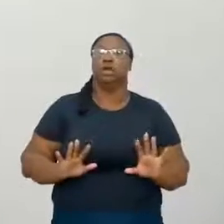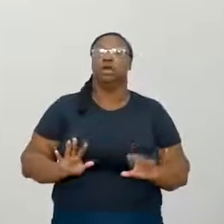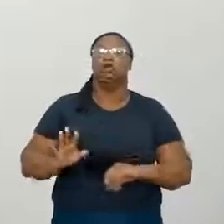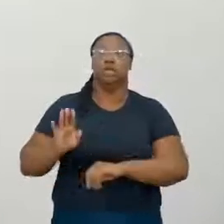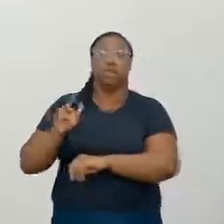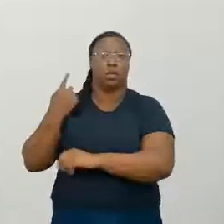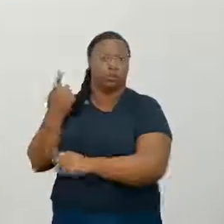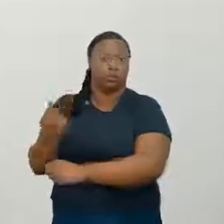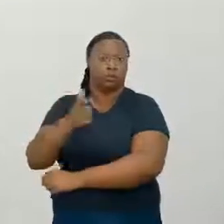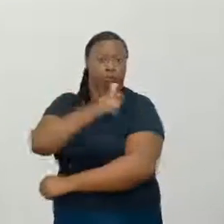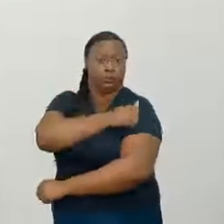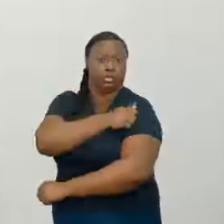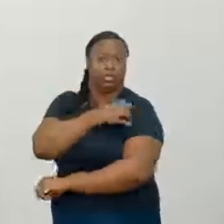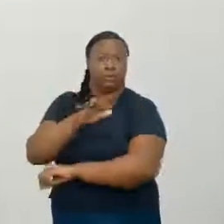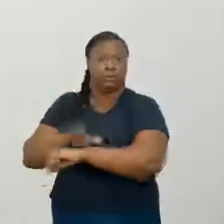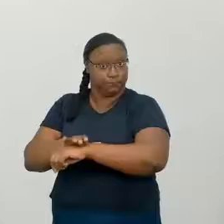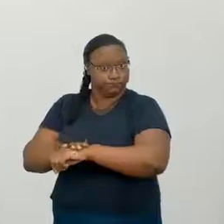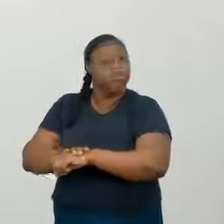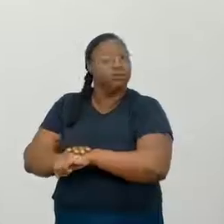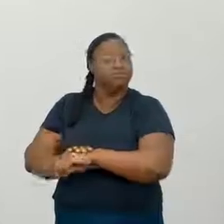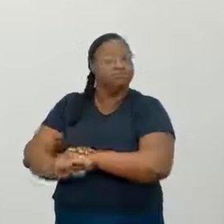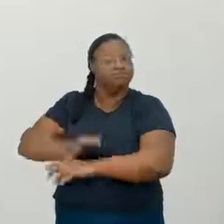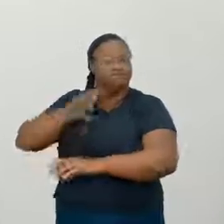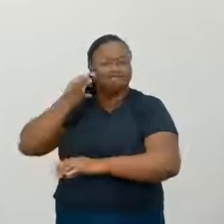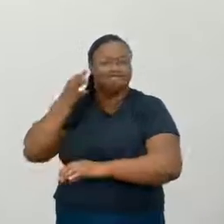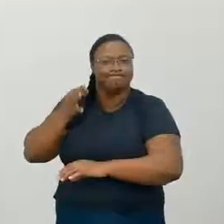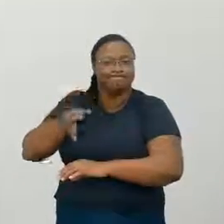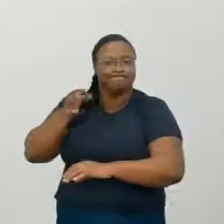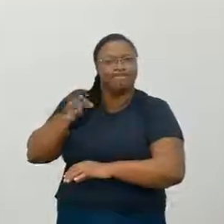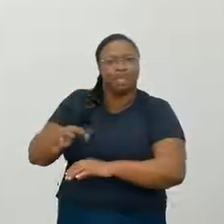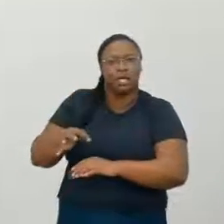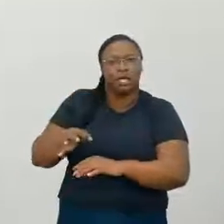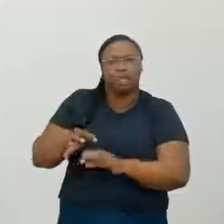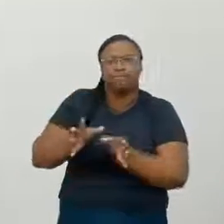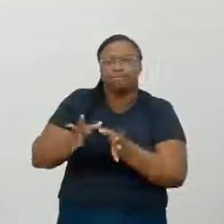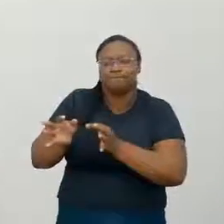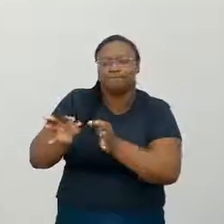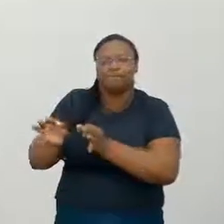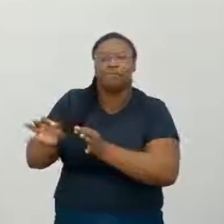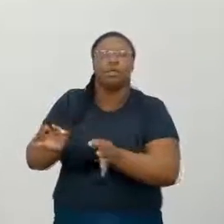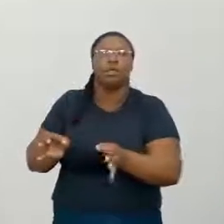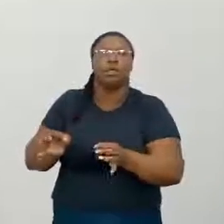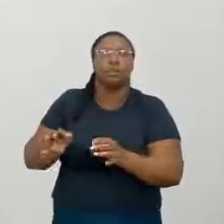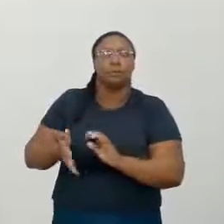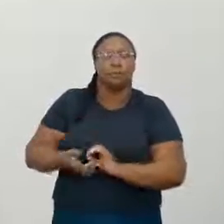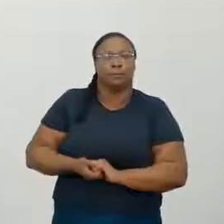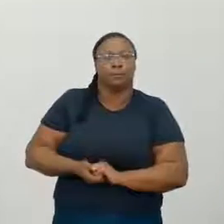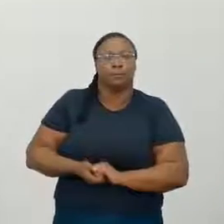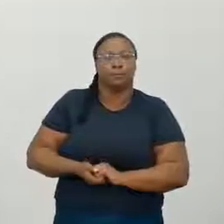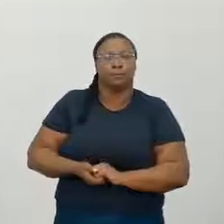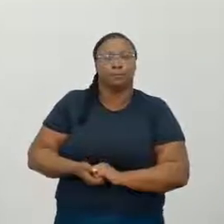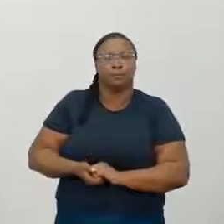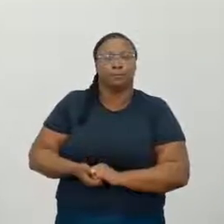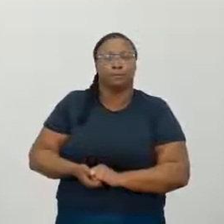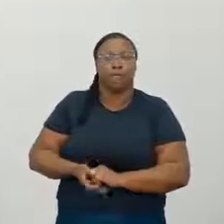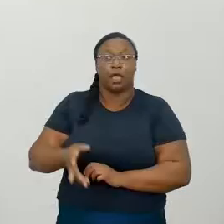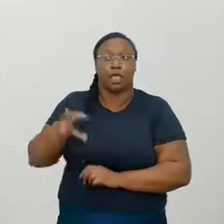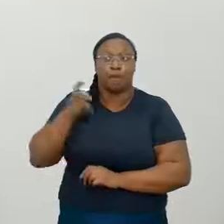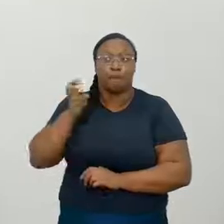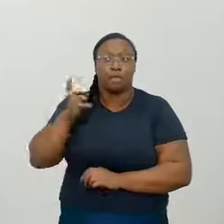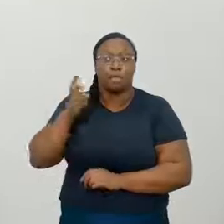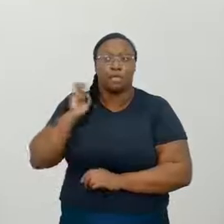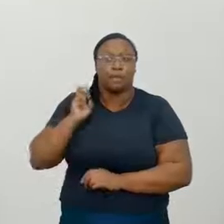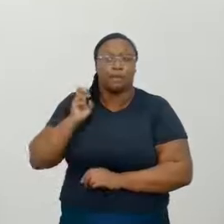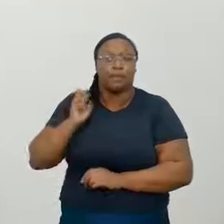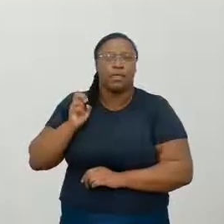dos estudantes, né, para realmente detectar, né, tipo de coisa. Às vezes, né, é a reprodução de